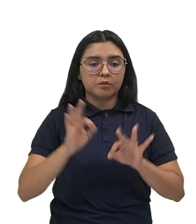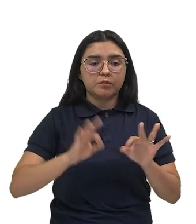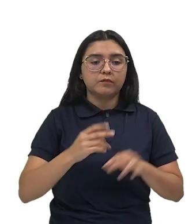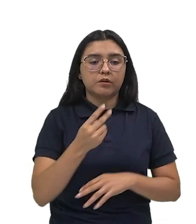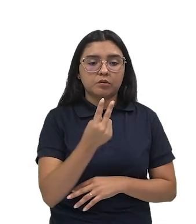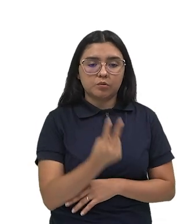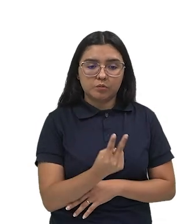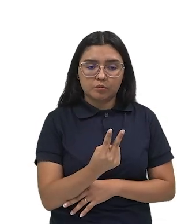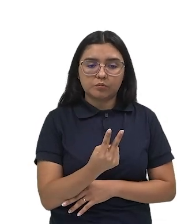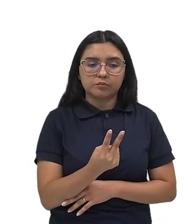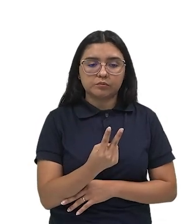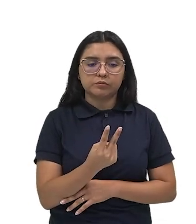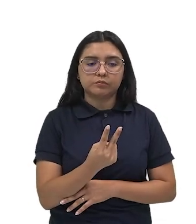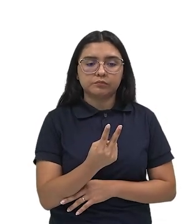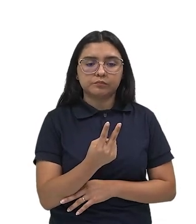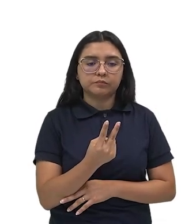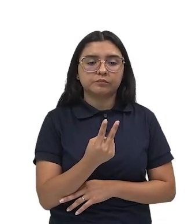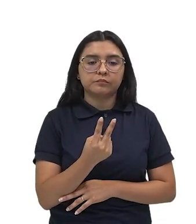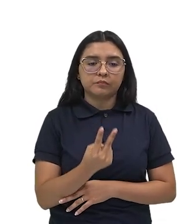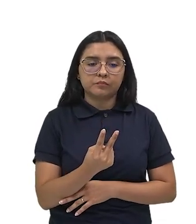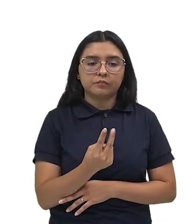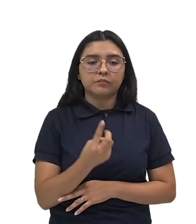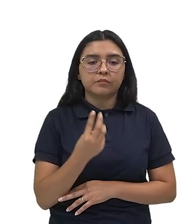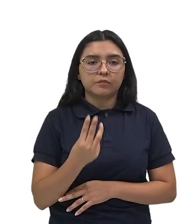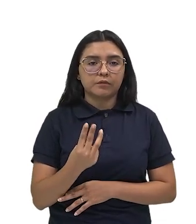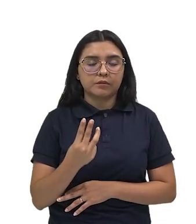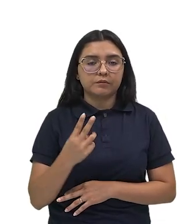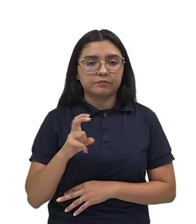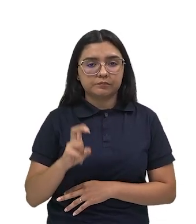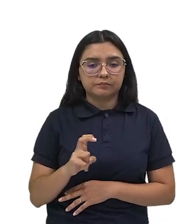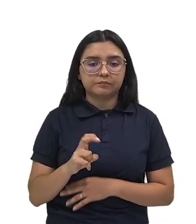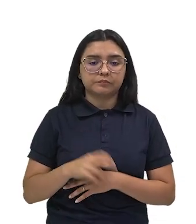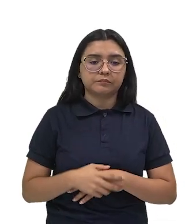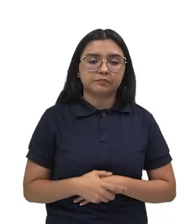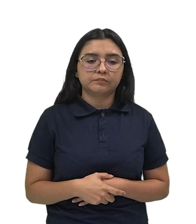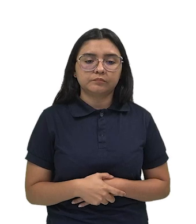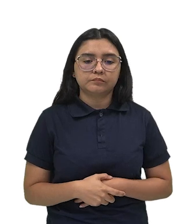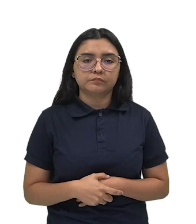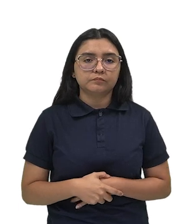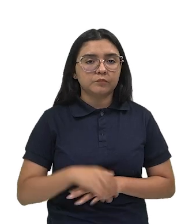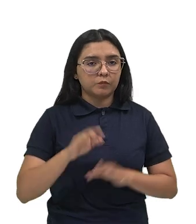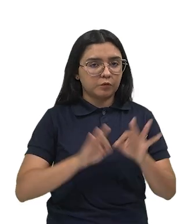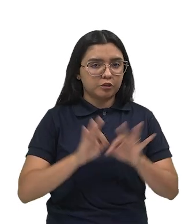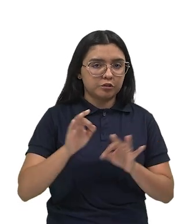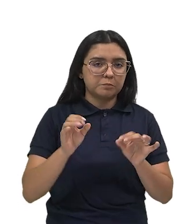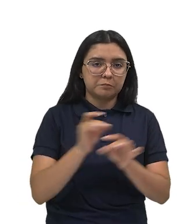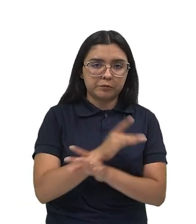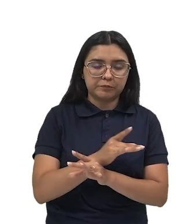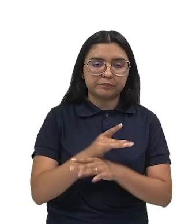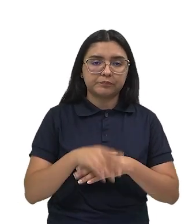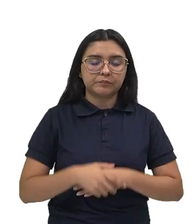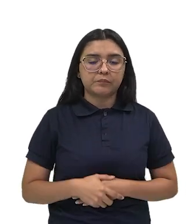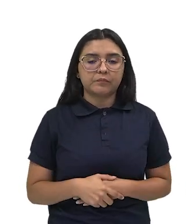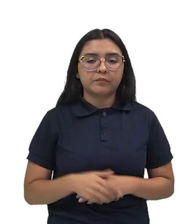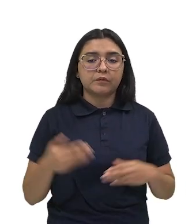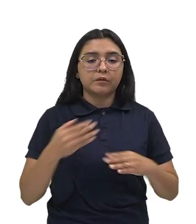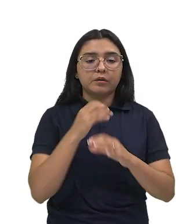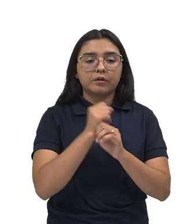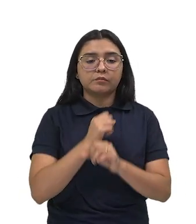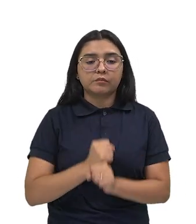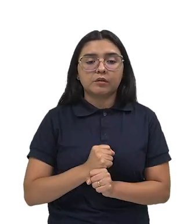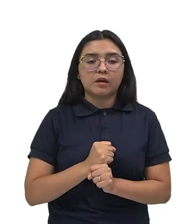olha, 2, 2, 3 e 5, ó. Beleza, tá aí, ó. E eu quero